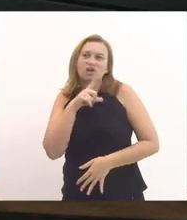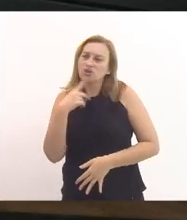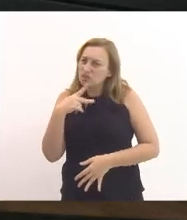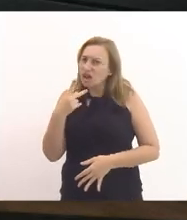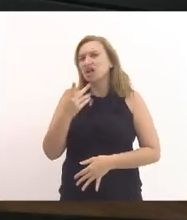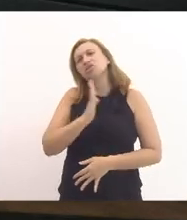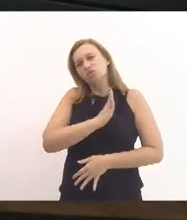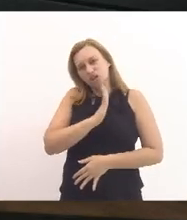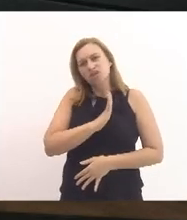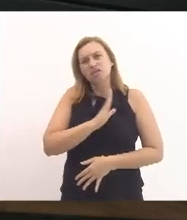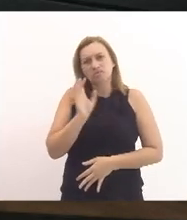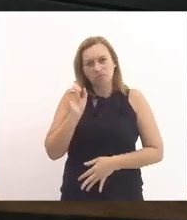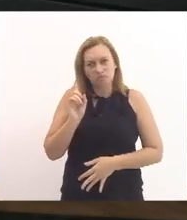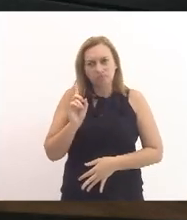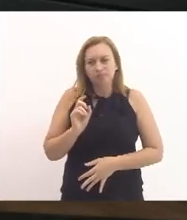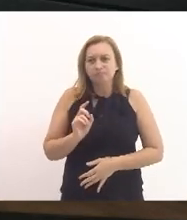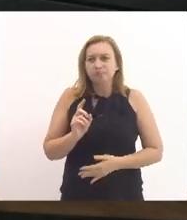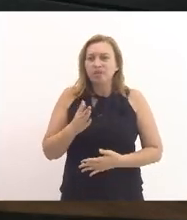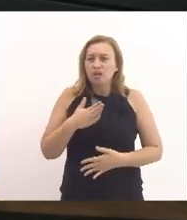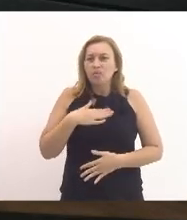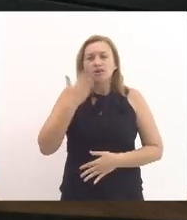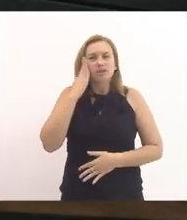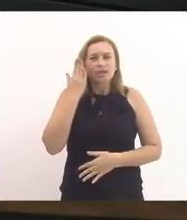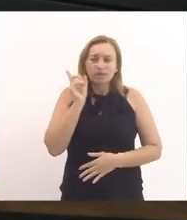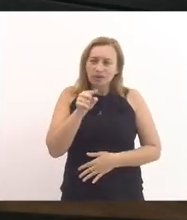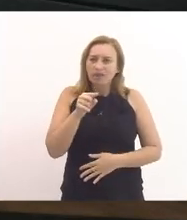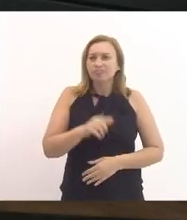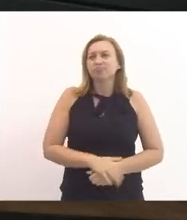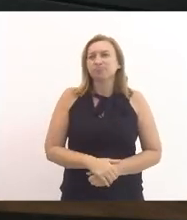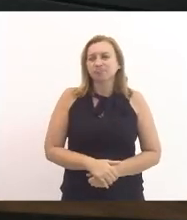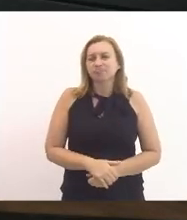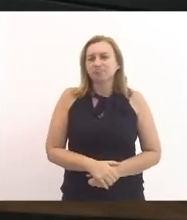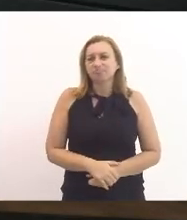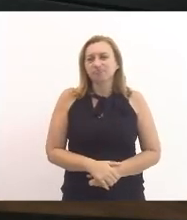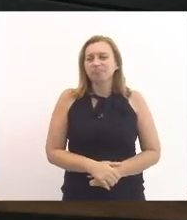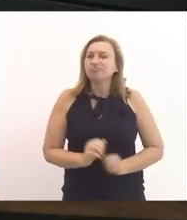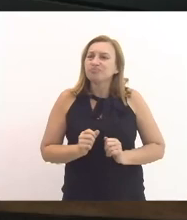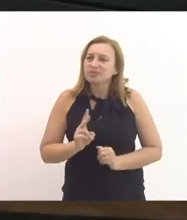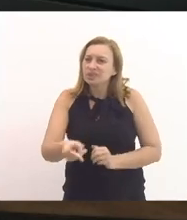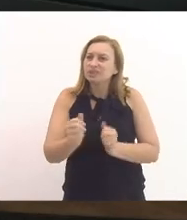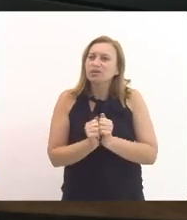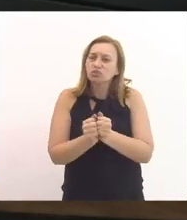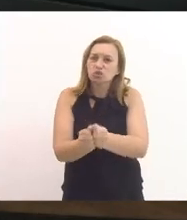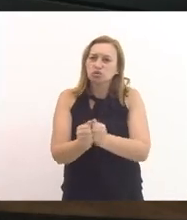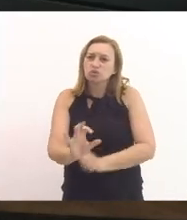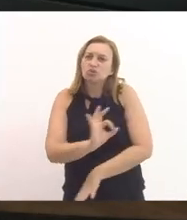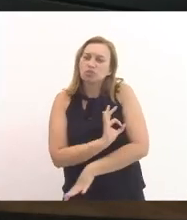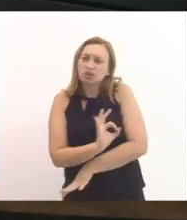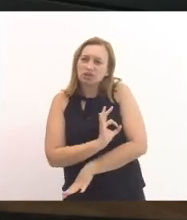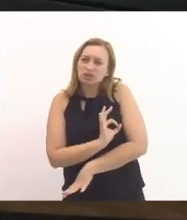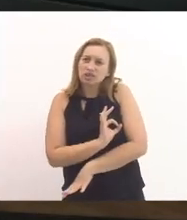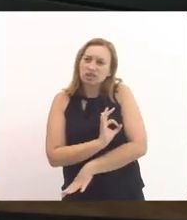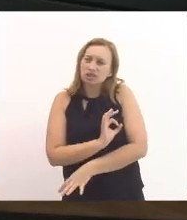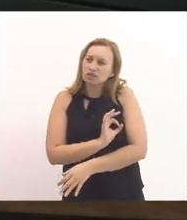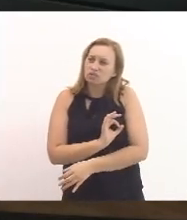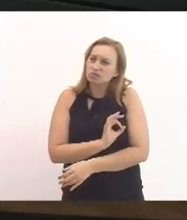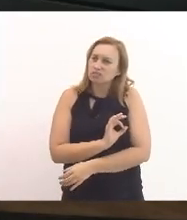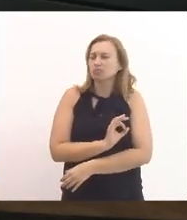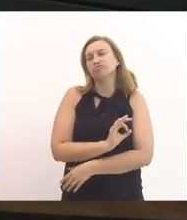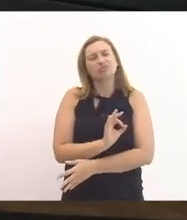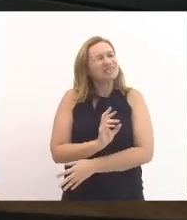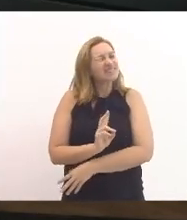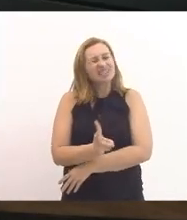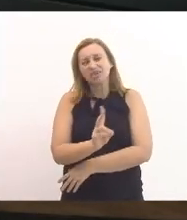sendo tô falando do meu coração tá para minha intenção é essa é tá sempre do lado do policial policial tá do meu lado e